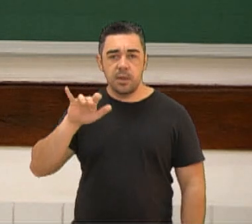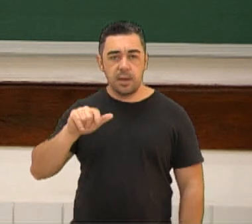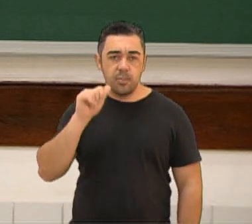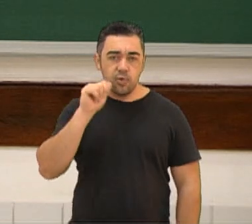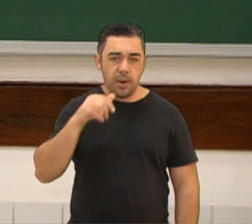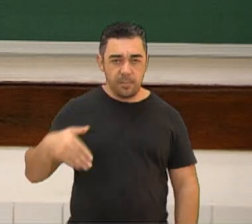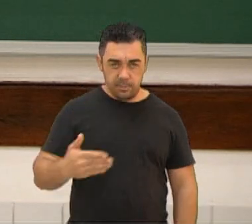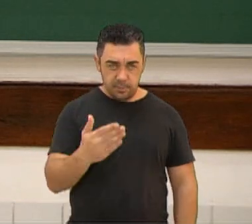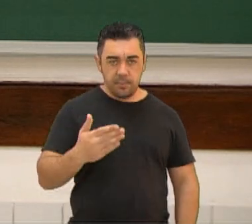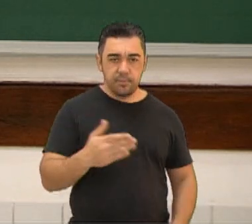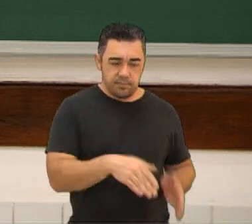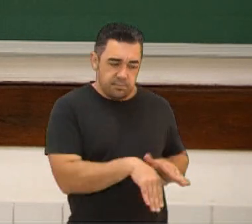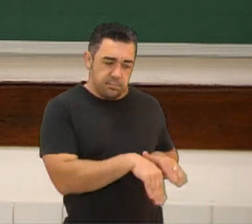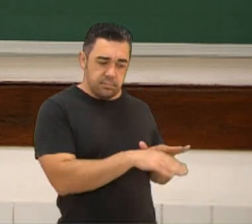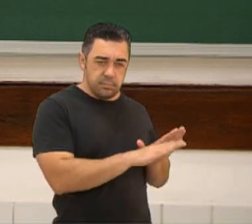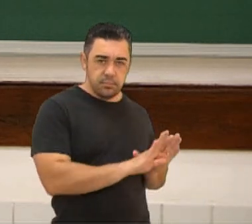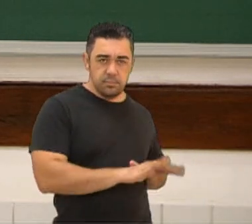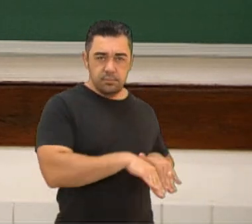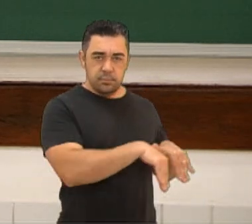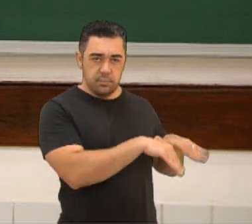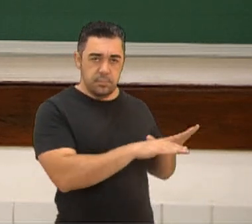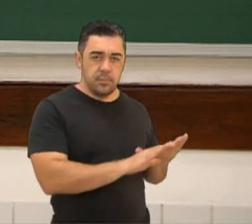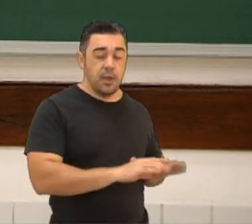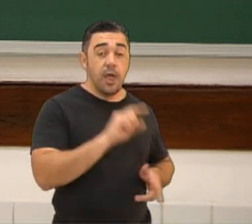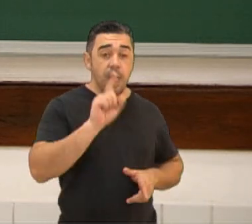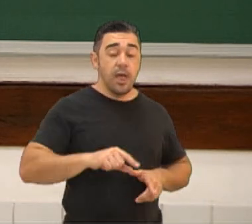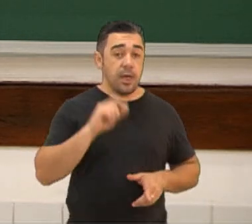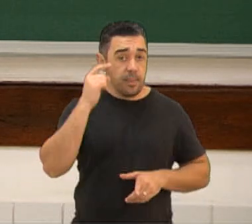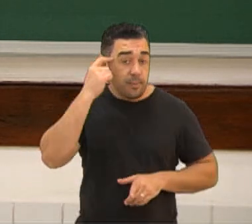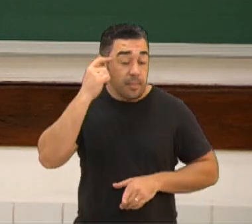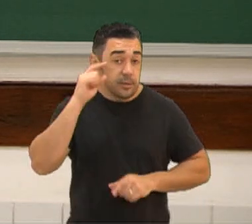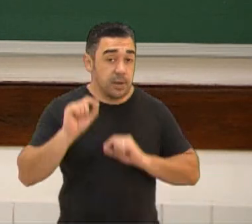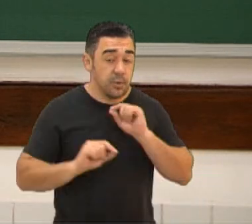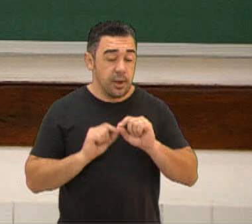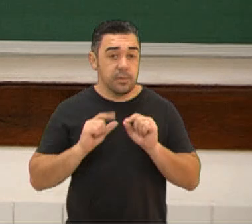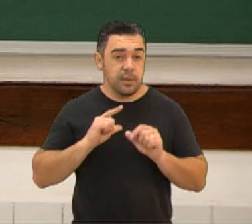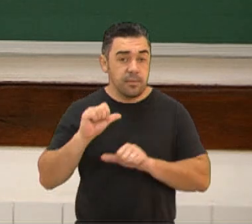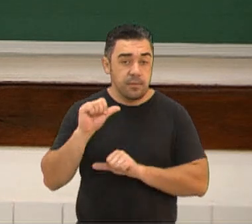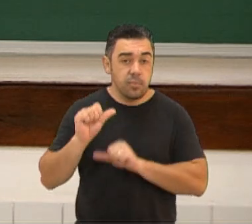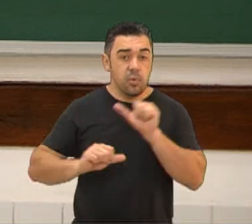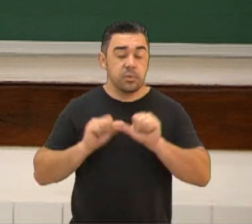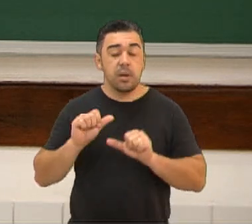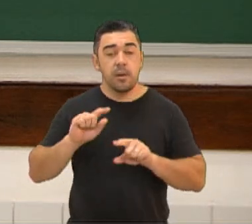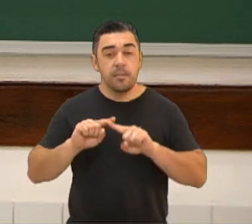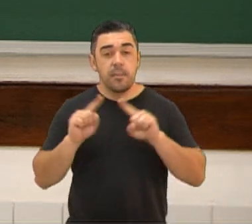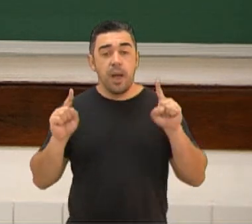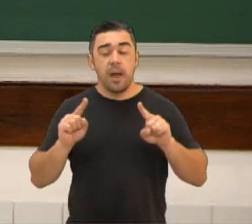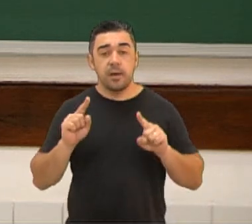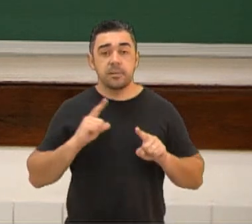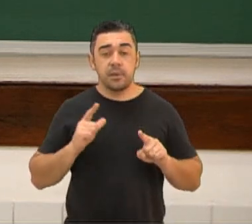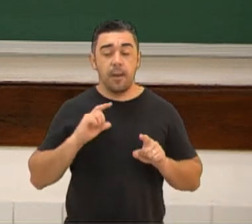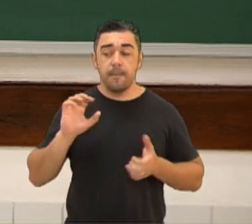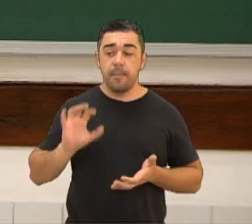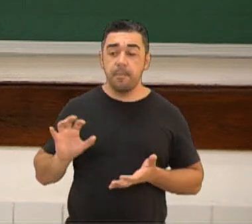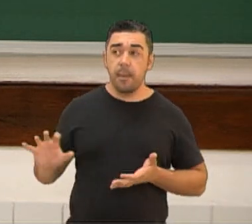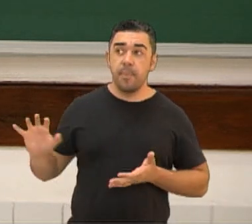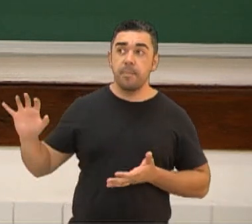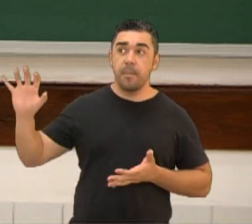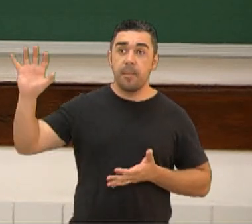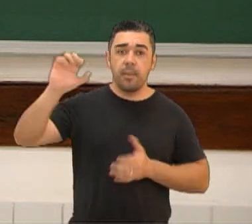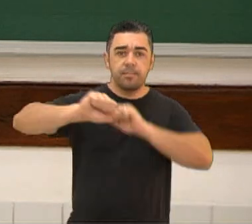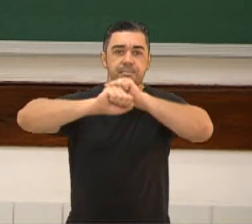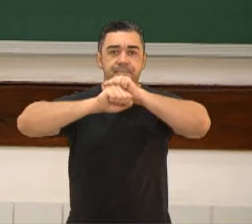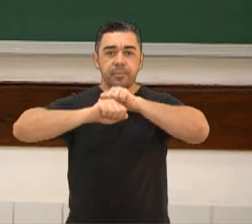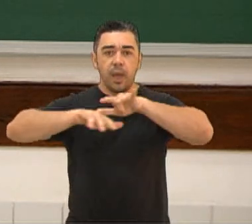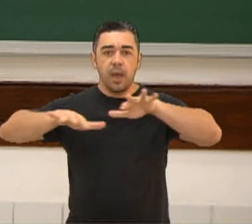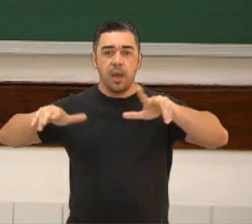Essa mentalidade, né, que está sofrendo alterações, ela vai povoar todos os pensamentos